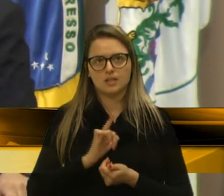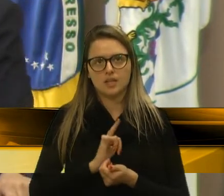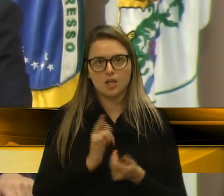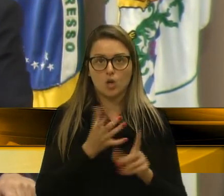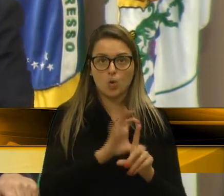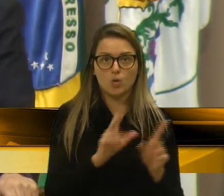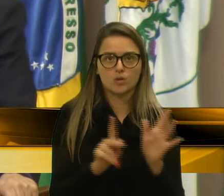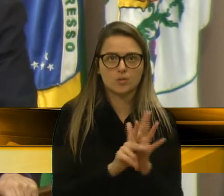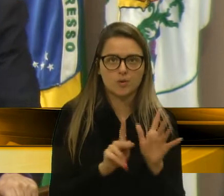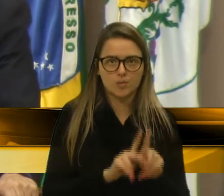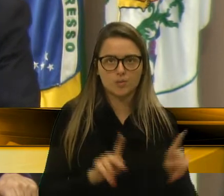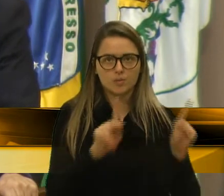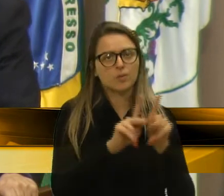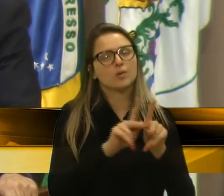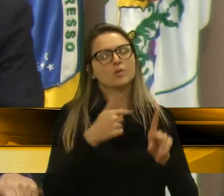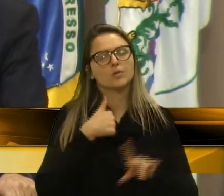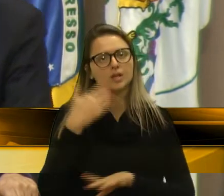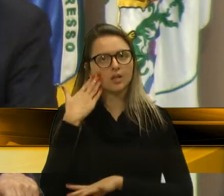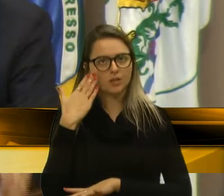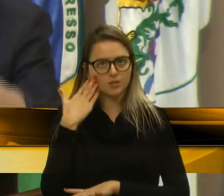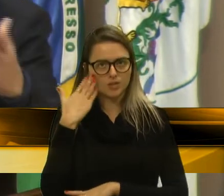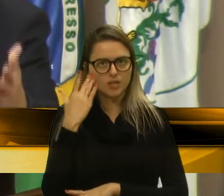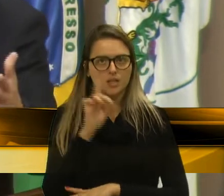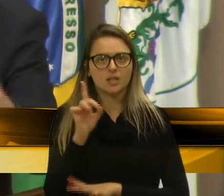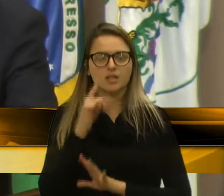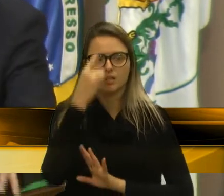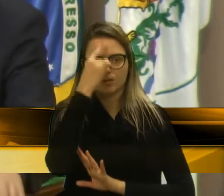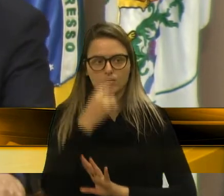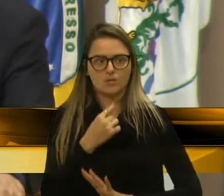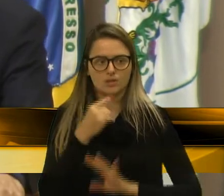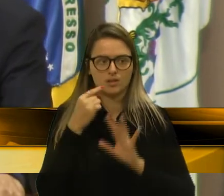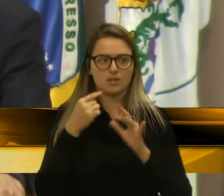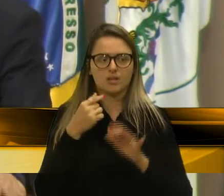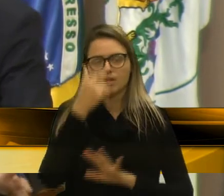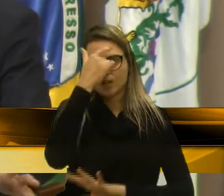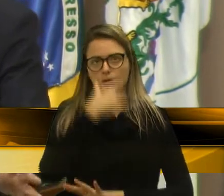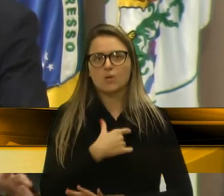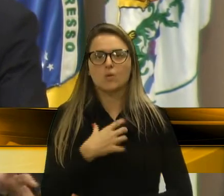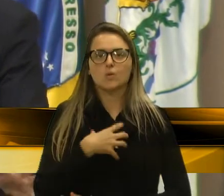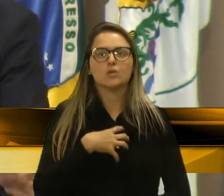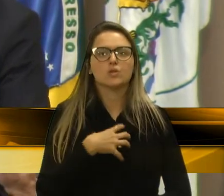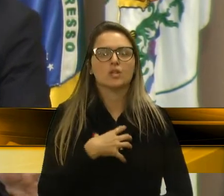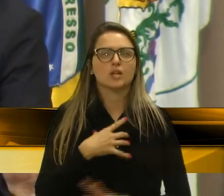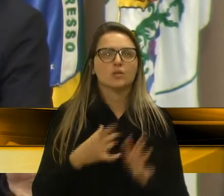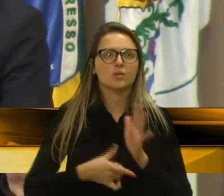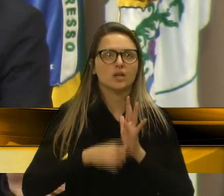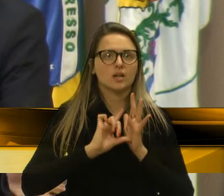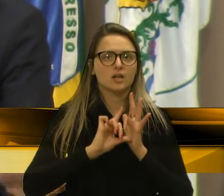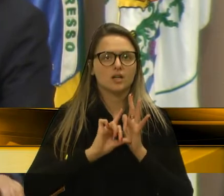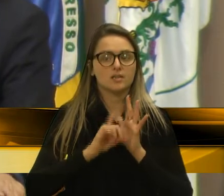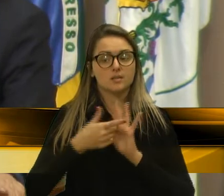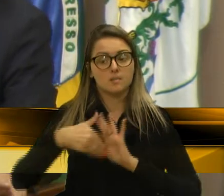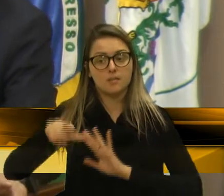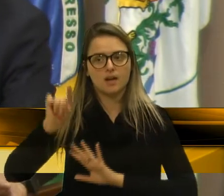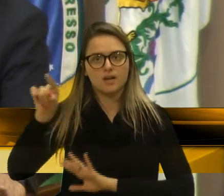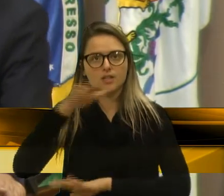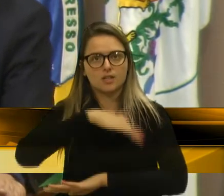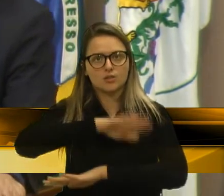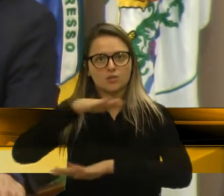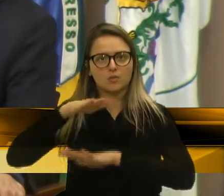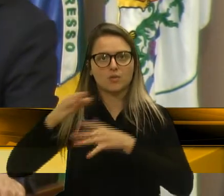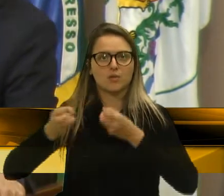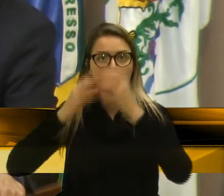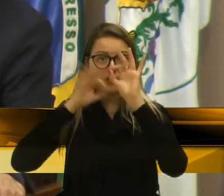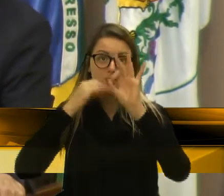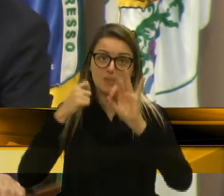povo. Eu sei que não é muito o perfil dos atuais secretários, que, como eu já disse anteriormente, para ir para os pavilhões da FESAU precisam de GPS,